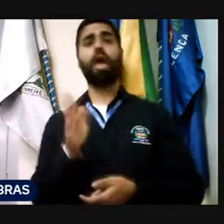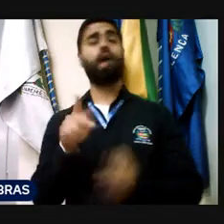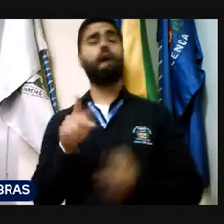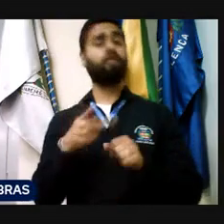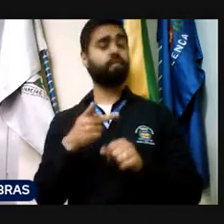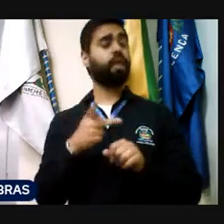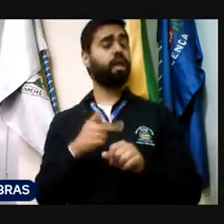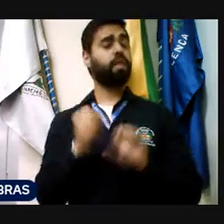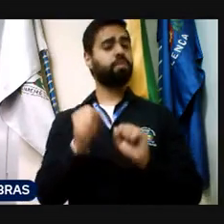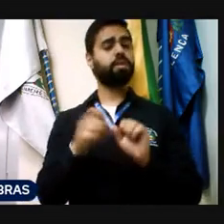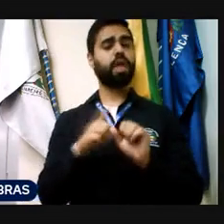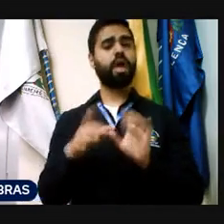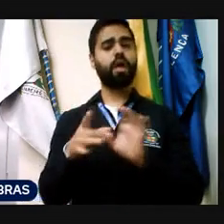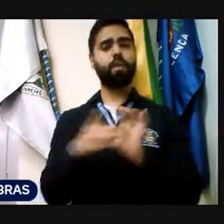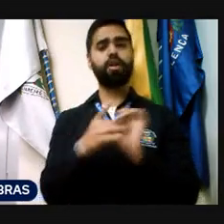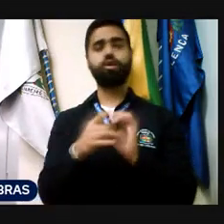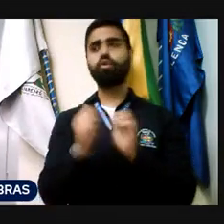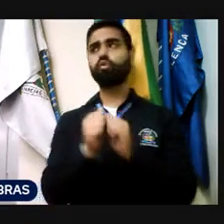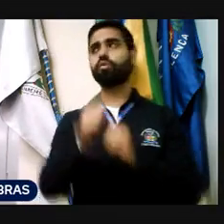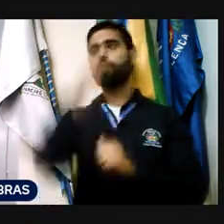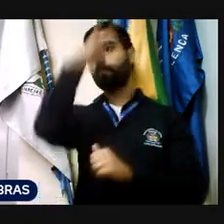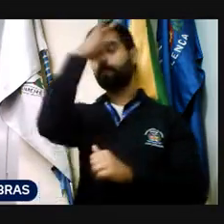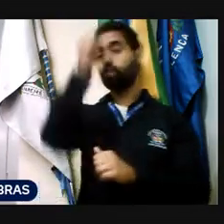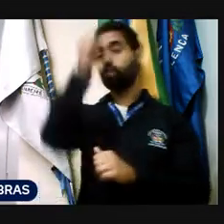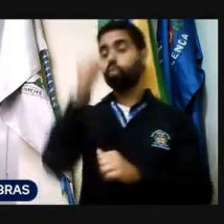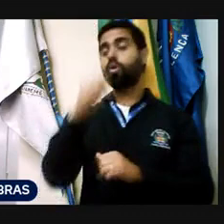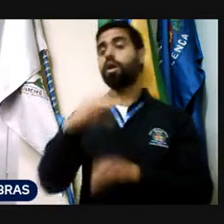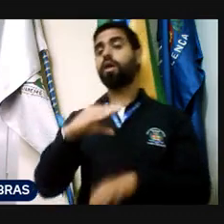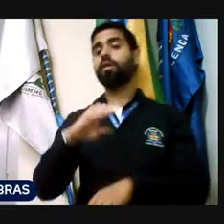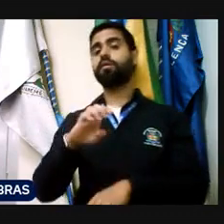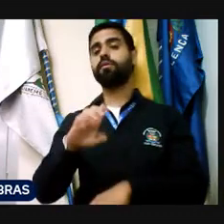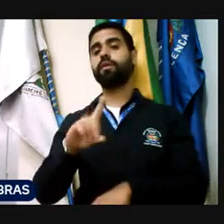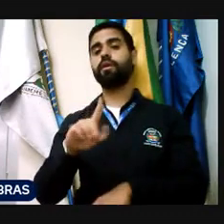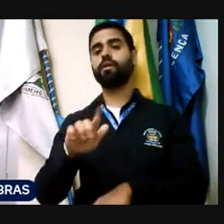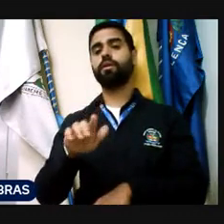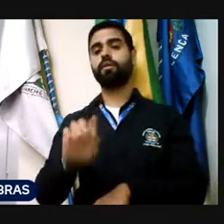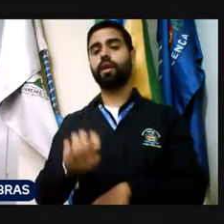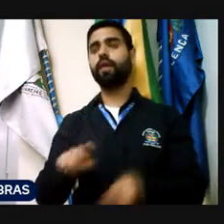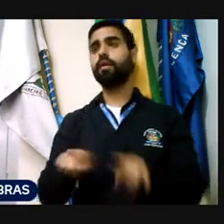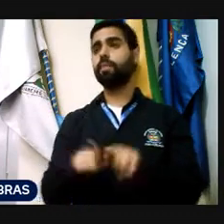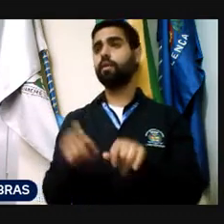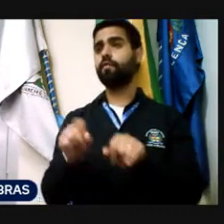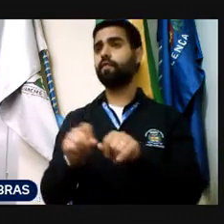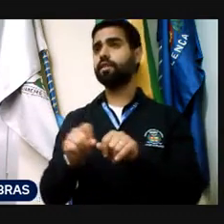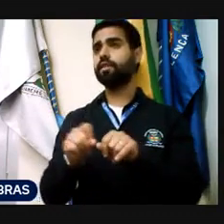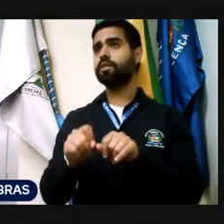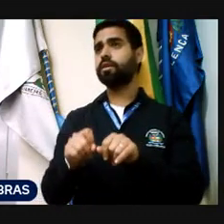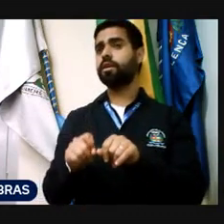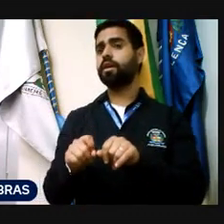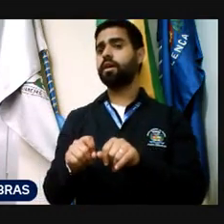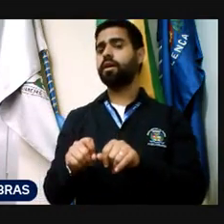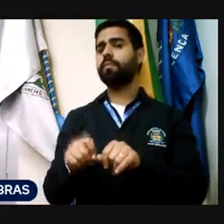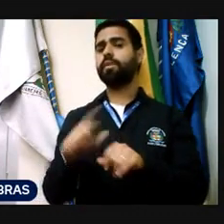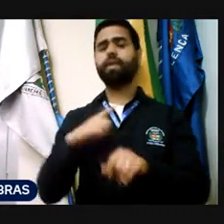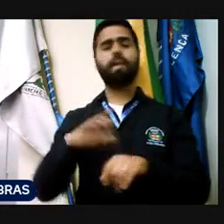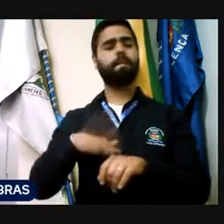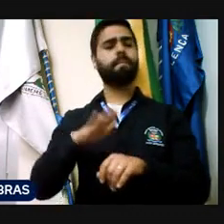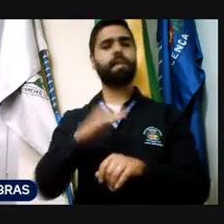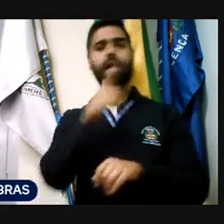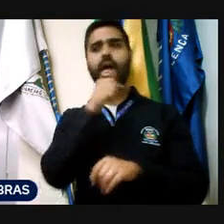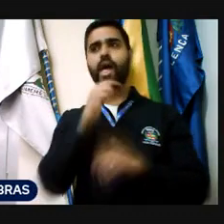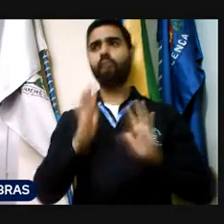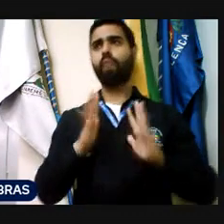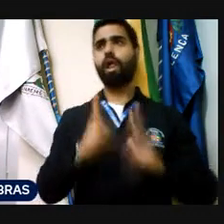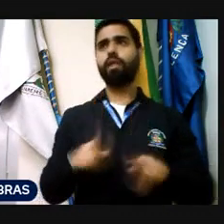parceria da prefeitura, da SEDAI, daquelas empresas de lá, e fazer um tratamento lá para a água cair mais limpa, para a água chegar mais limpa lá